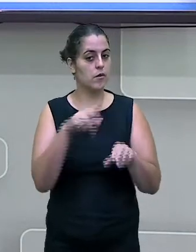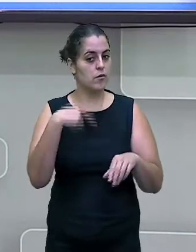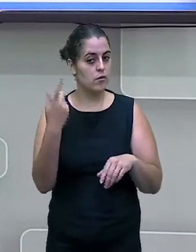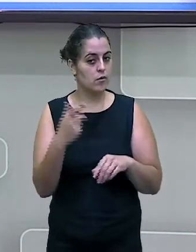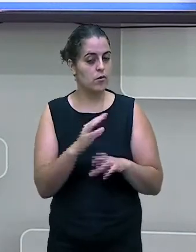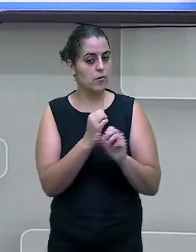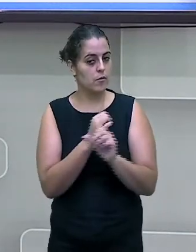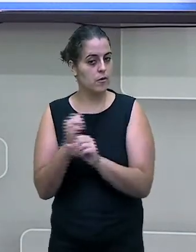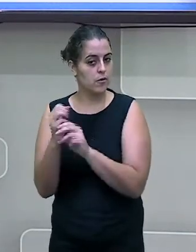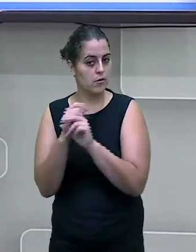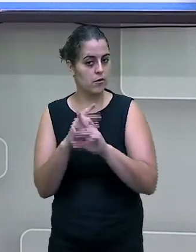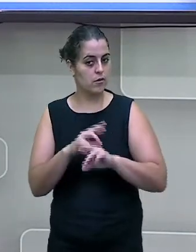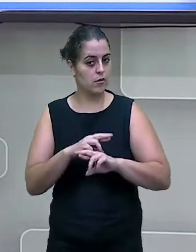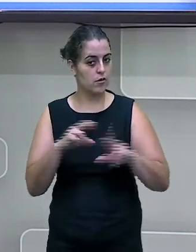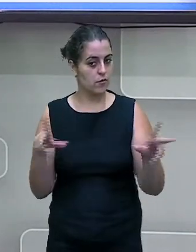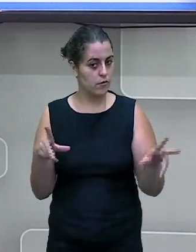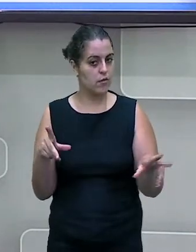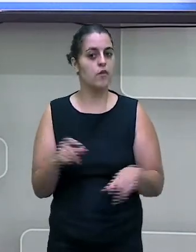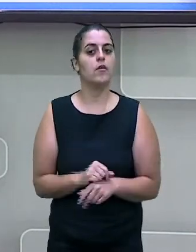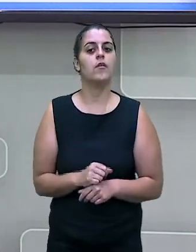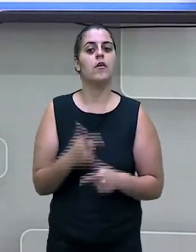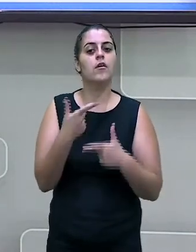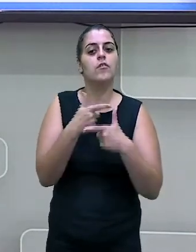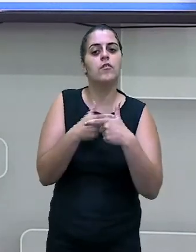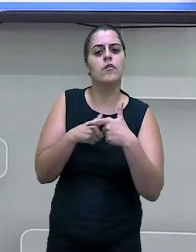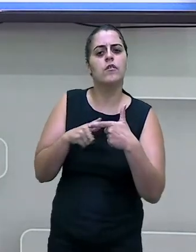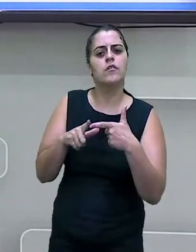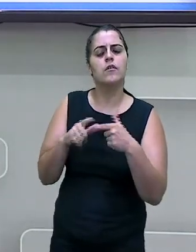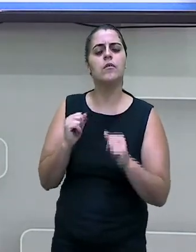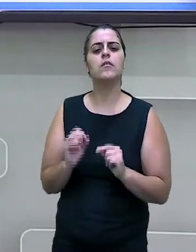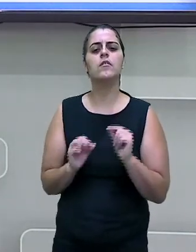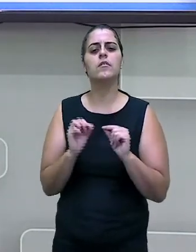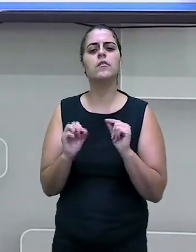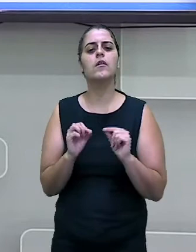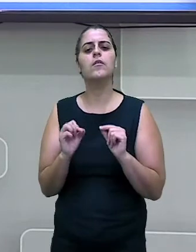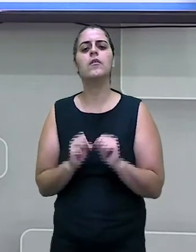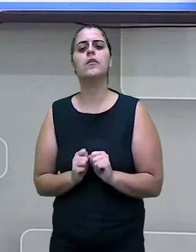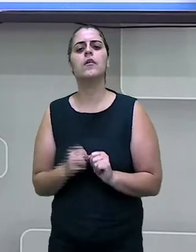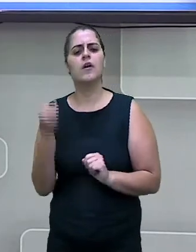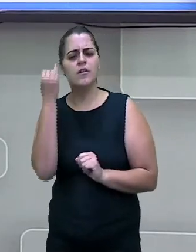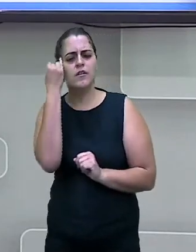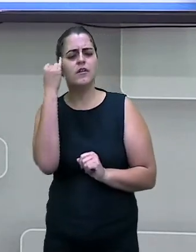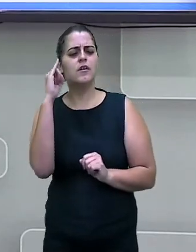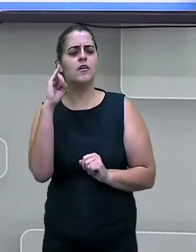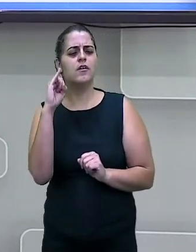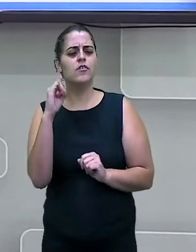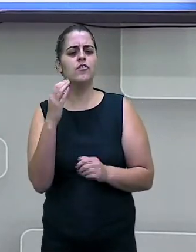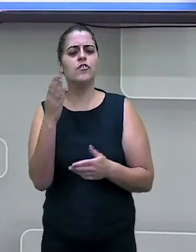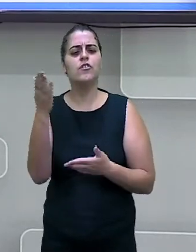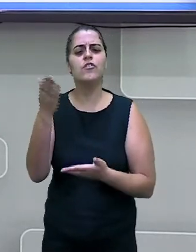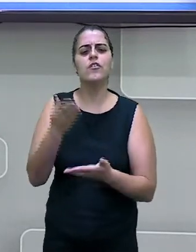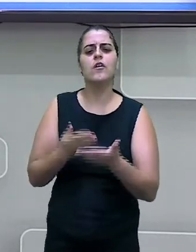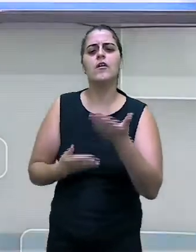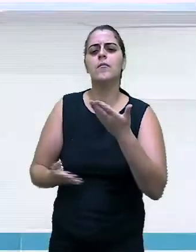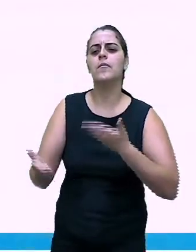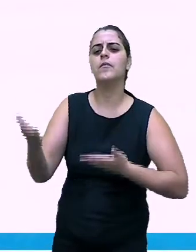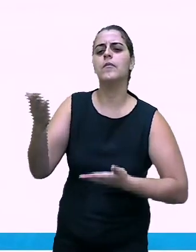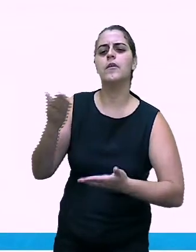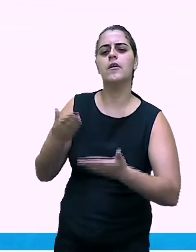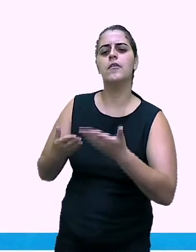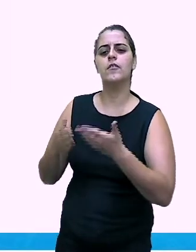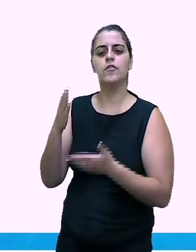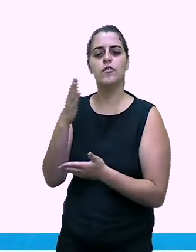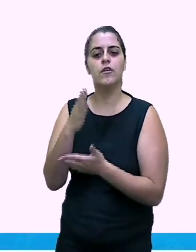a gente tem que ter essa atenção. E a divisão, ela está ligada à ideia de repartir em quantidades